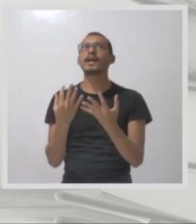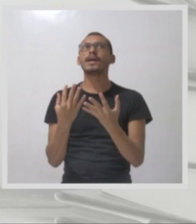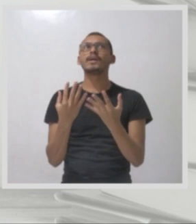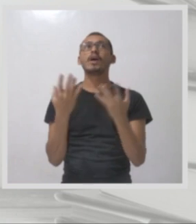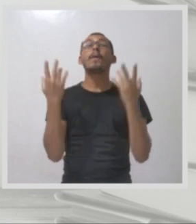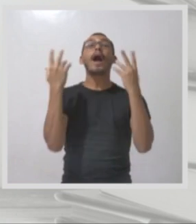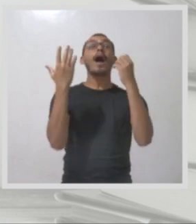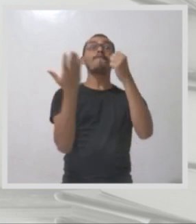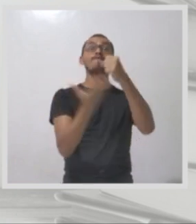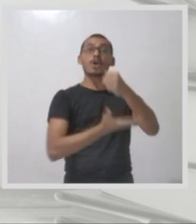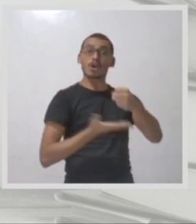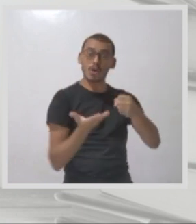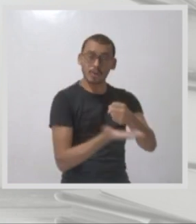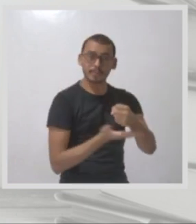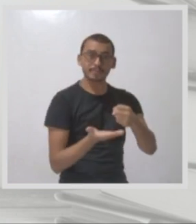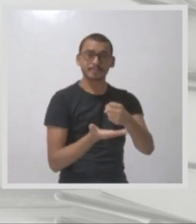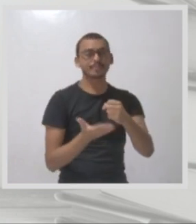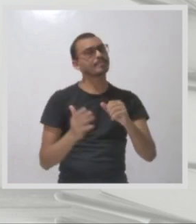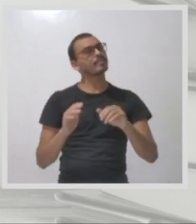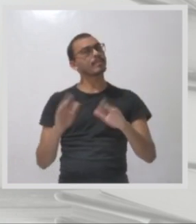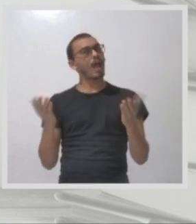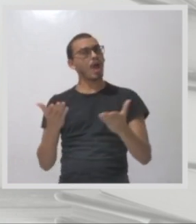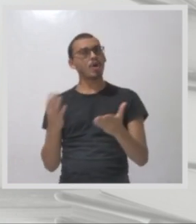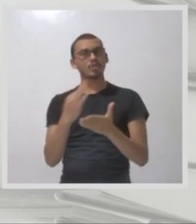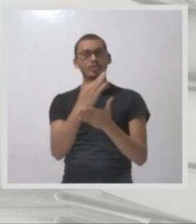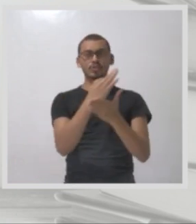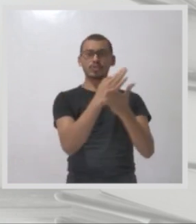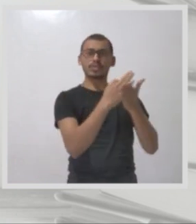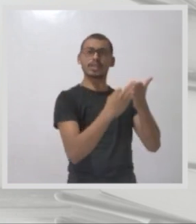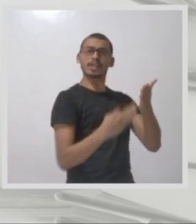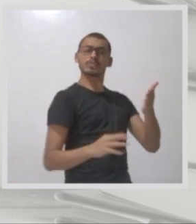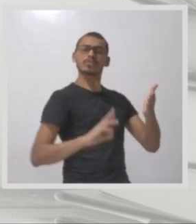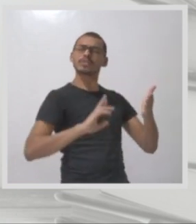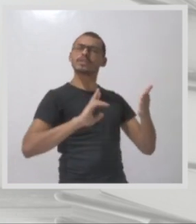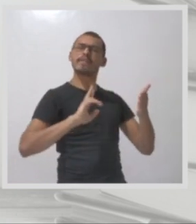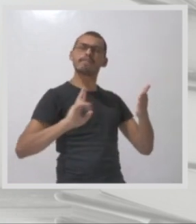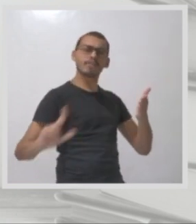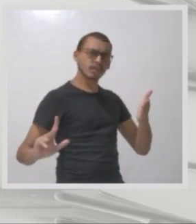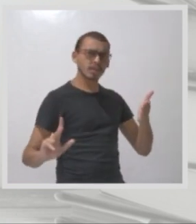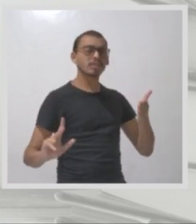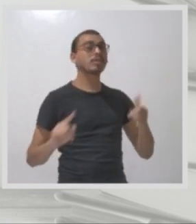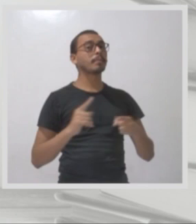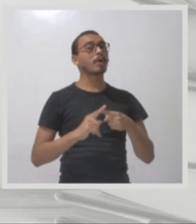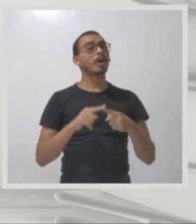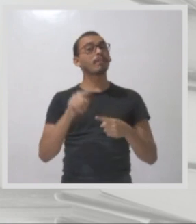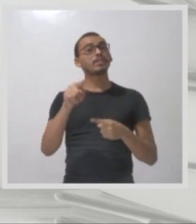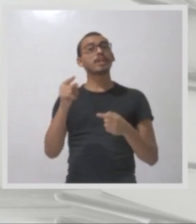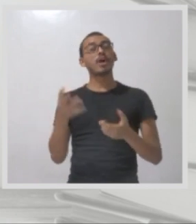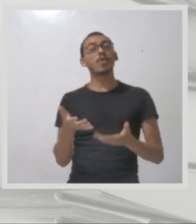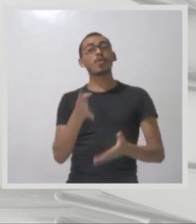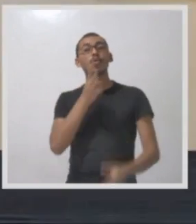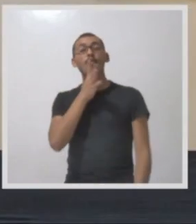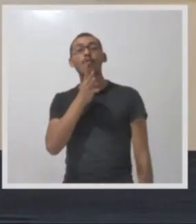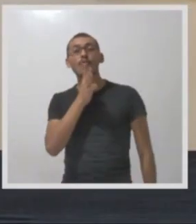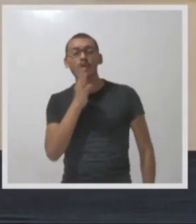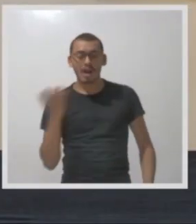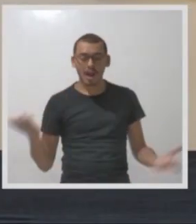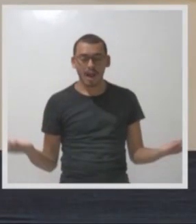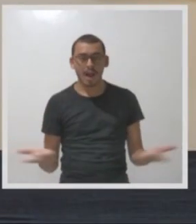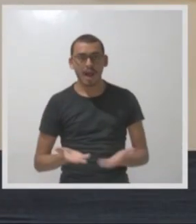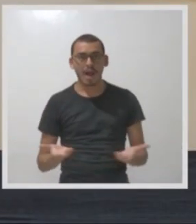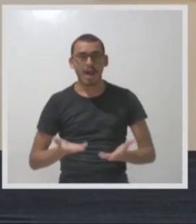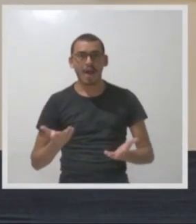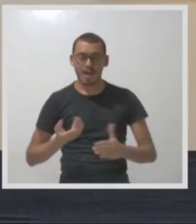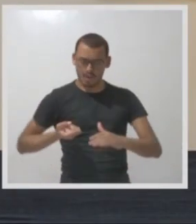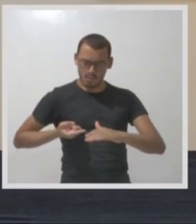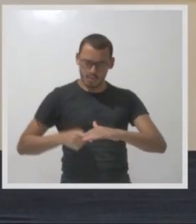fundamentada. Percebe? Você agora vai ver o texto de uma forma diferente, porque você está passando a conhecer de forma mais